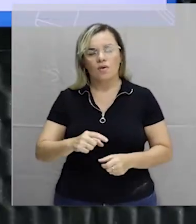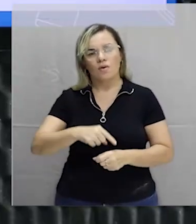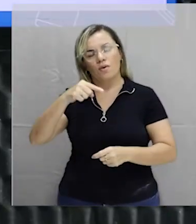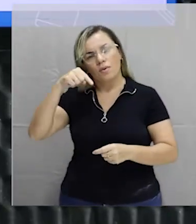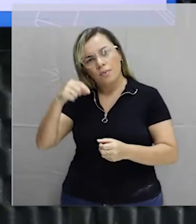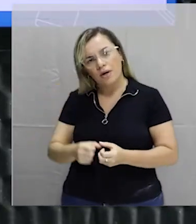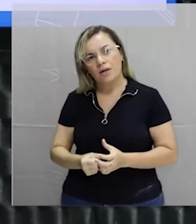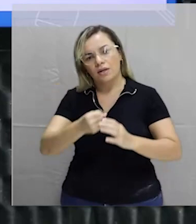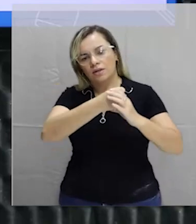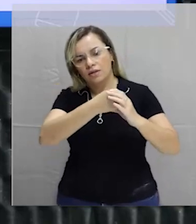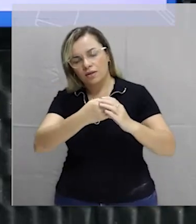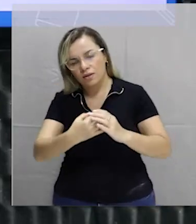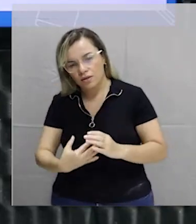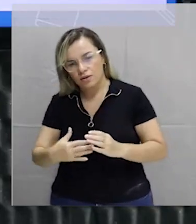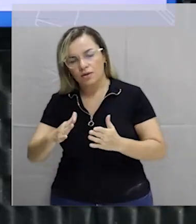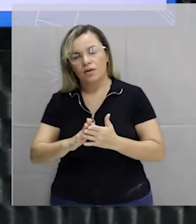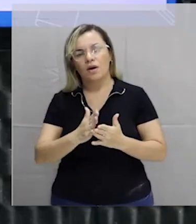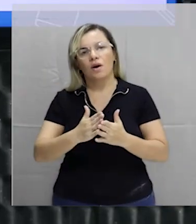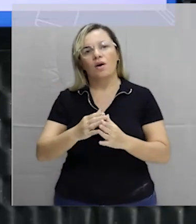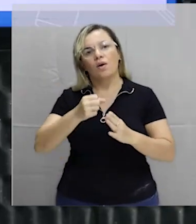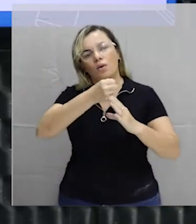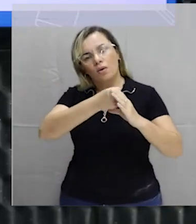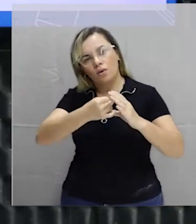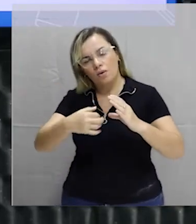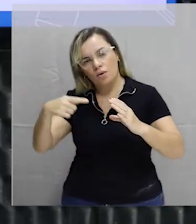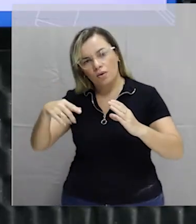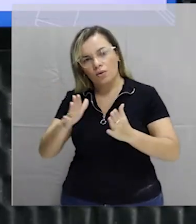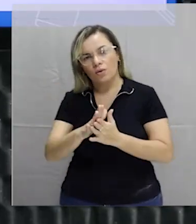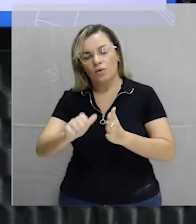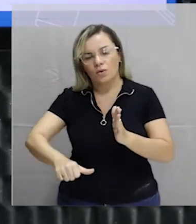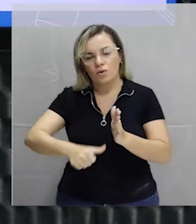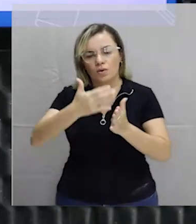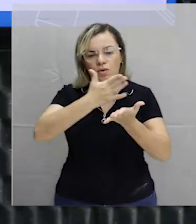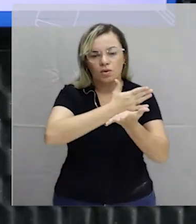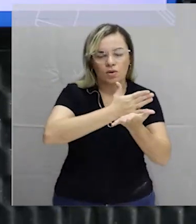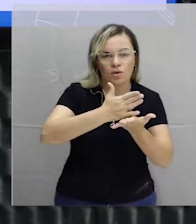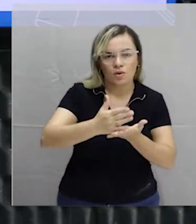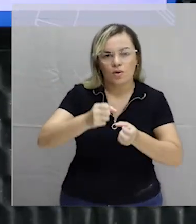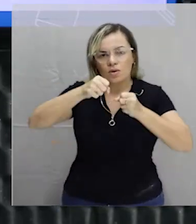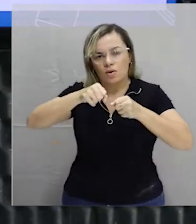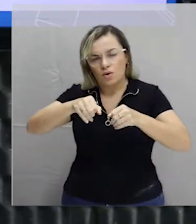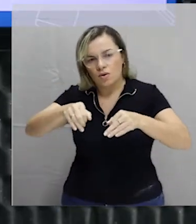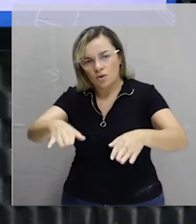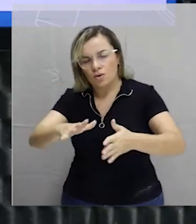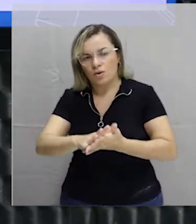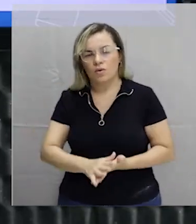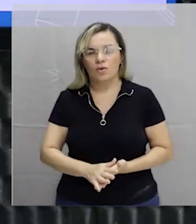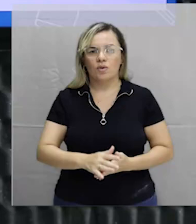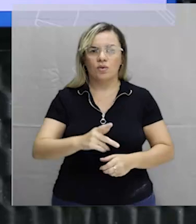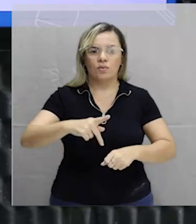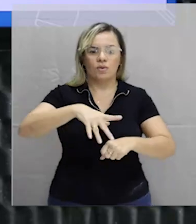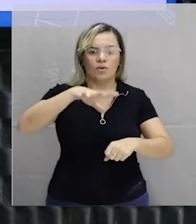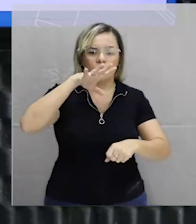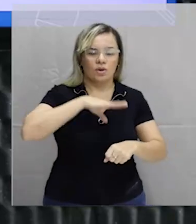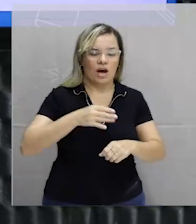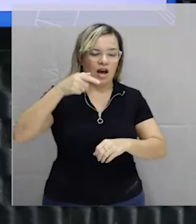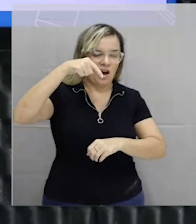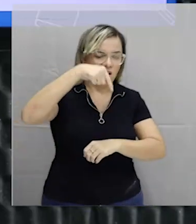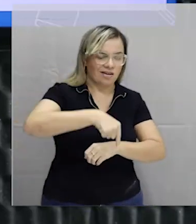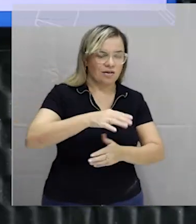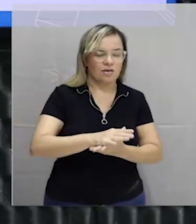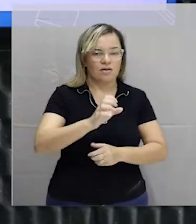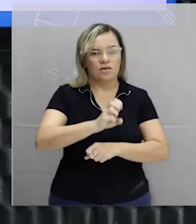começo, nos primórdios da colonização portuguesa aqui no Maranhão, após